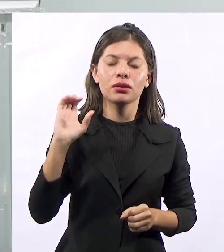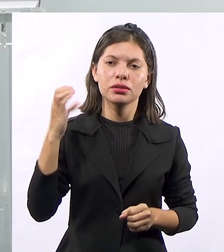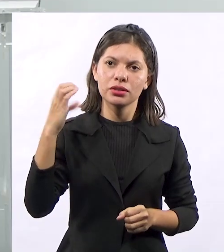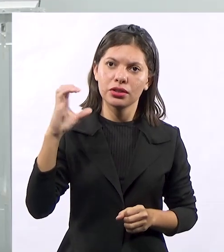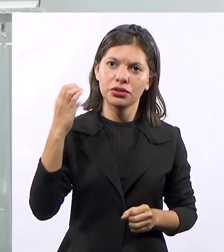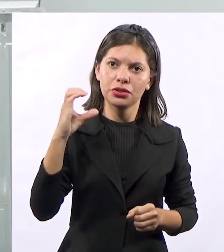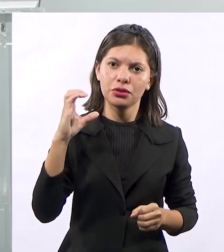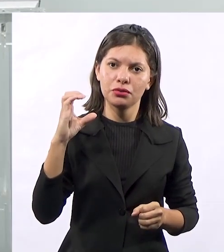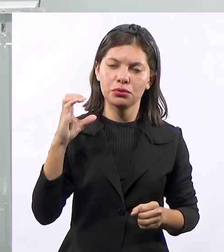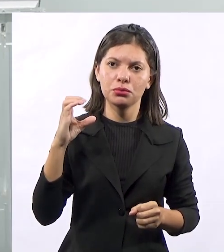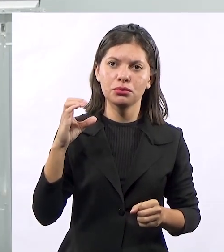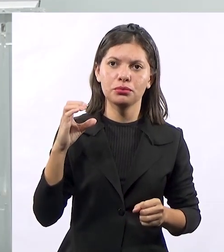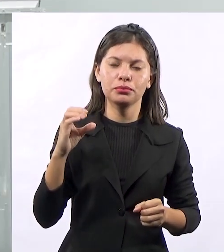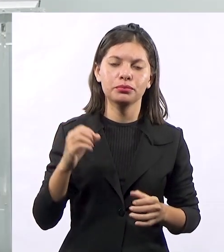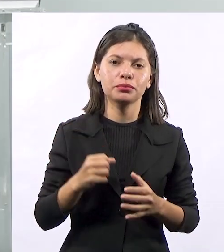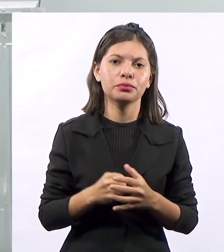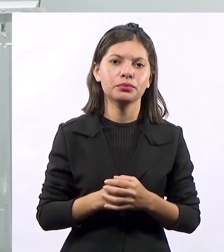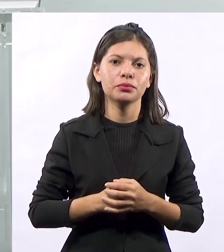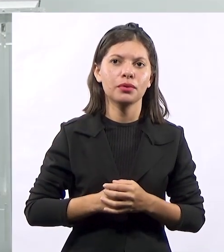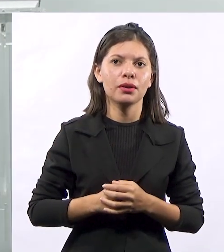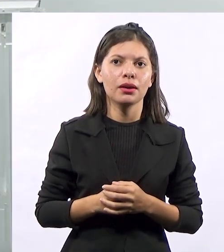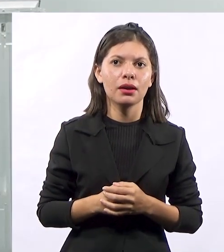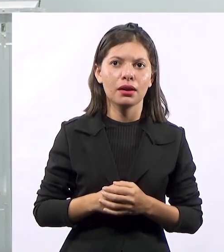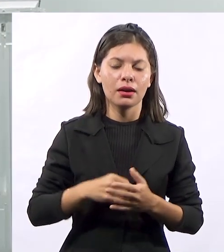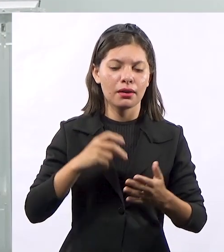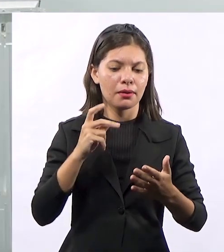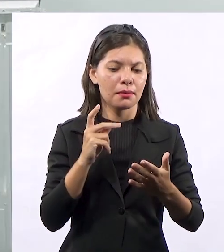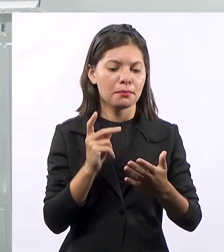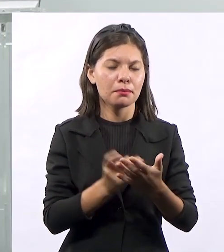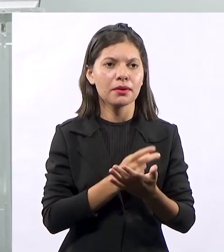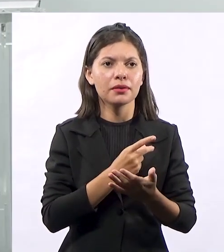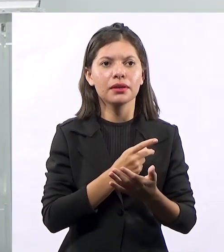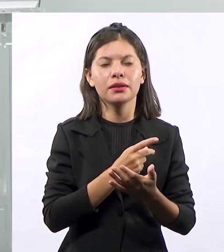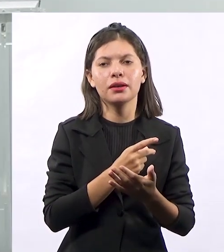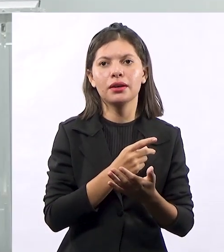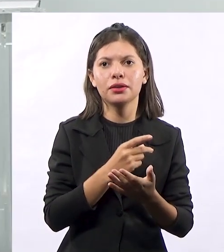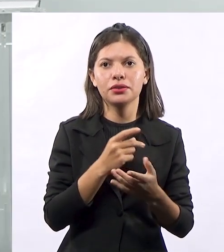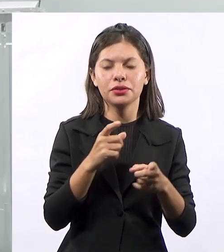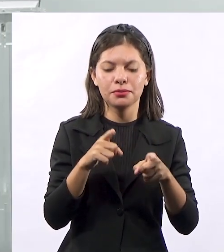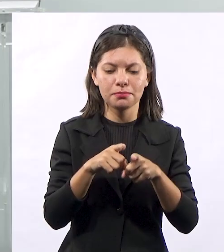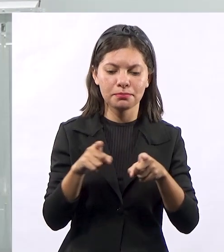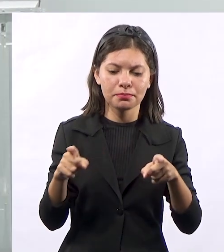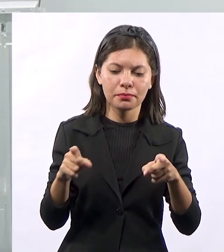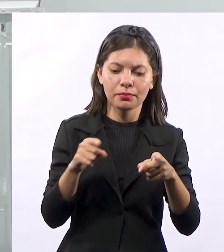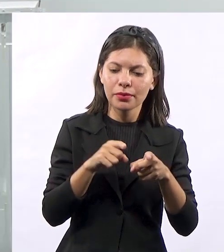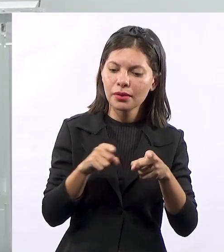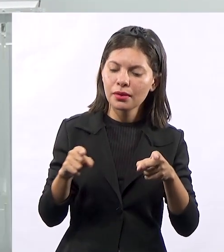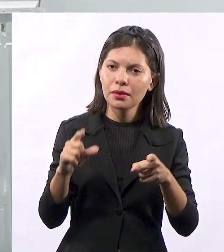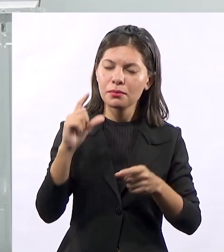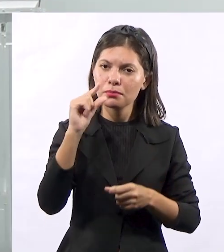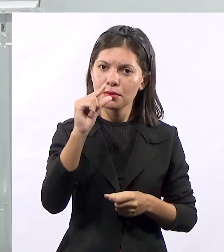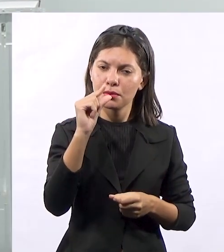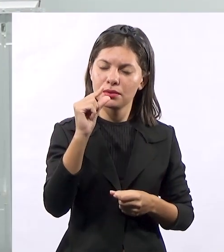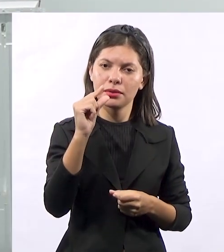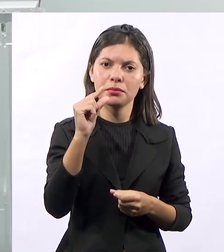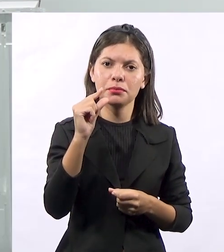é uma verdade absoluta, ele é uma verdade provisória. Ele é uma verdade provisória porque eu pesquisei hoje